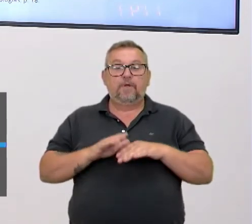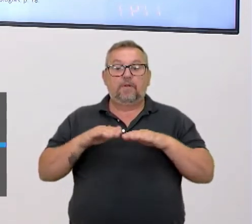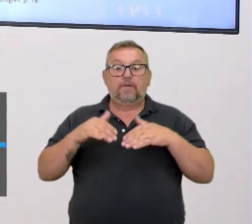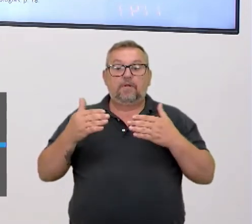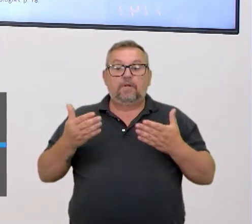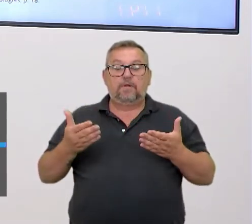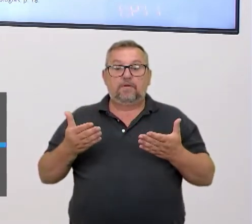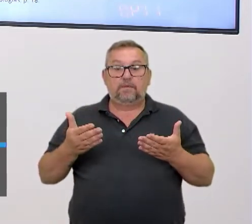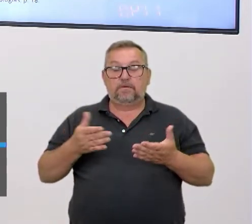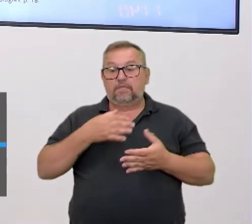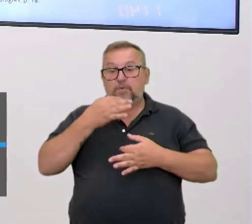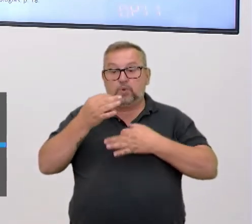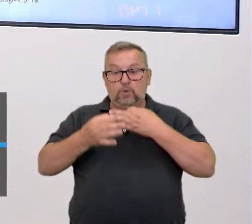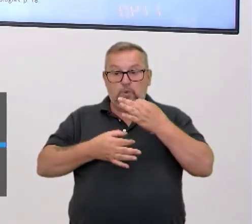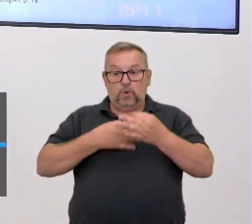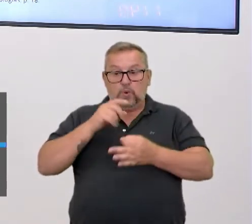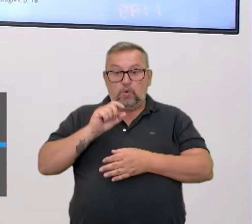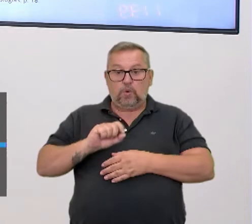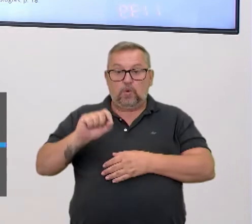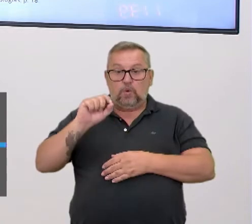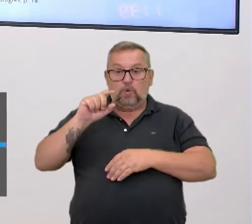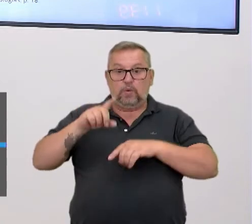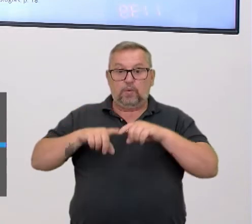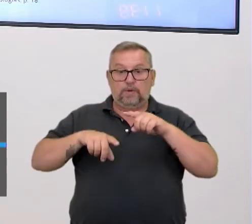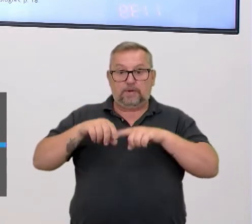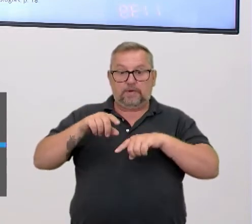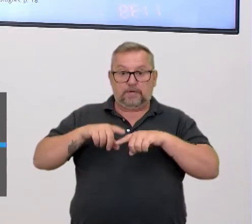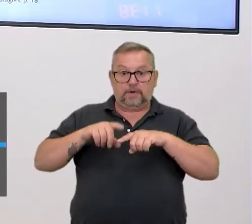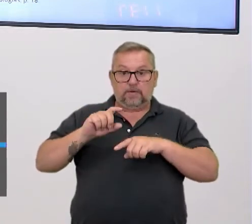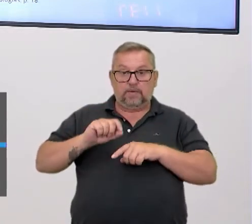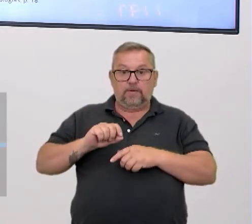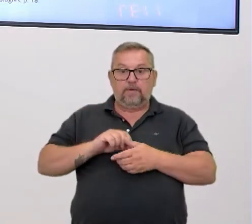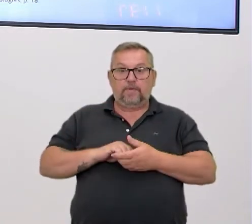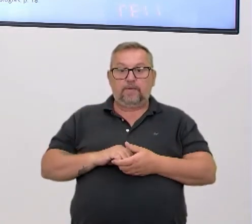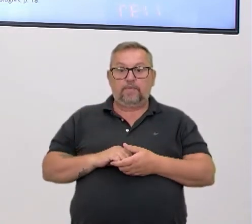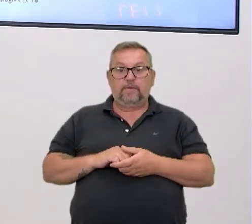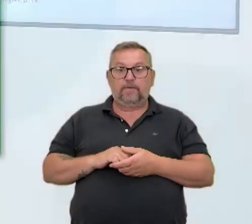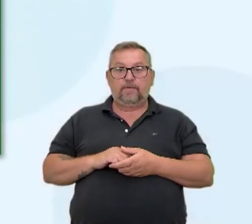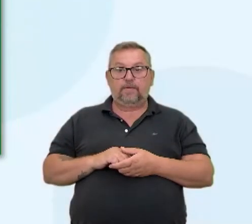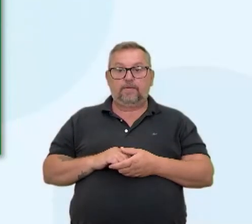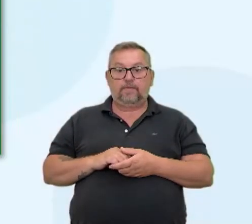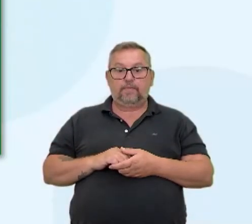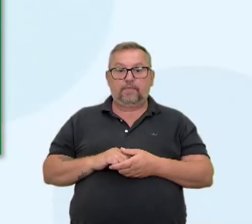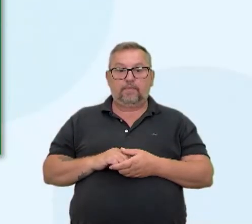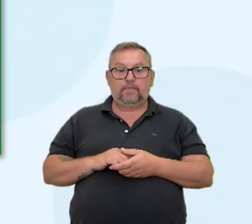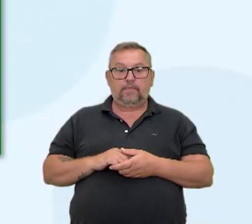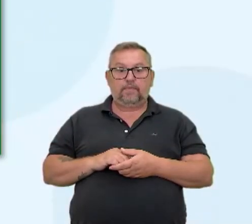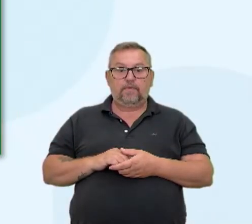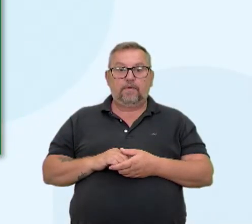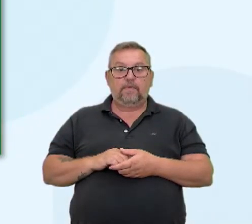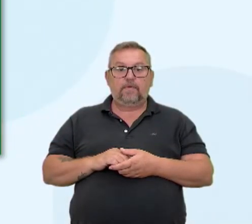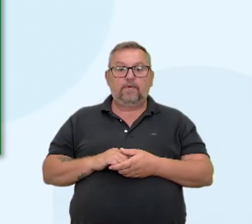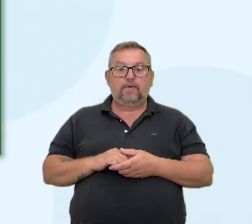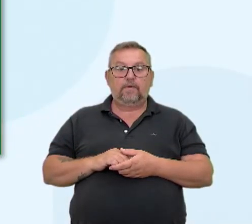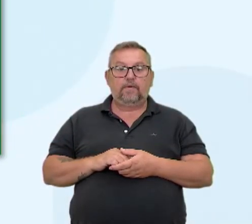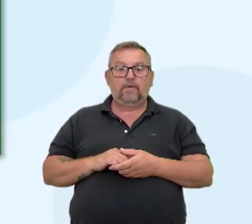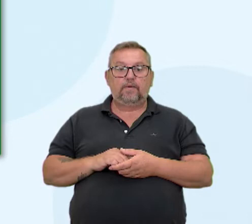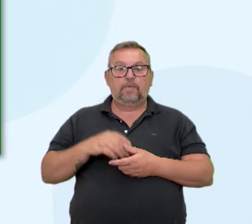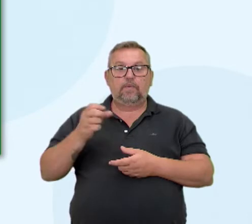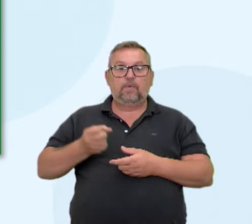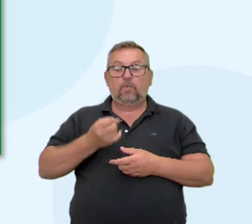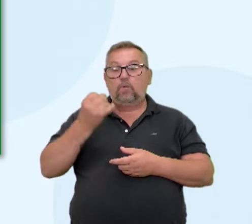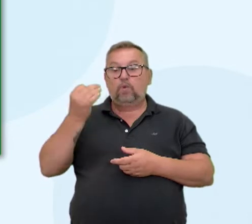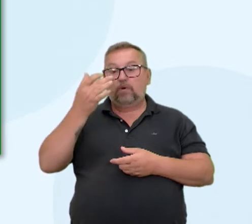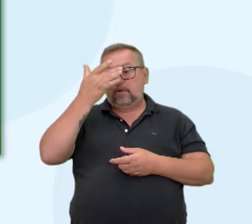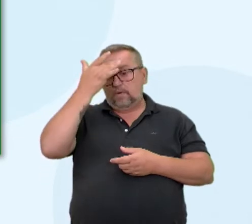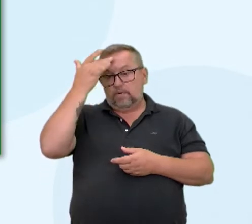gente sugere aqui, o que o material sugere, tá? Então, ó, veja, aqui eu estou indicando, ele começa aqui, ó, quantas